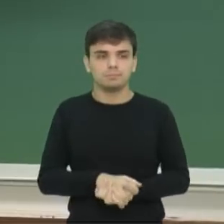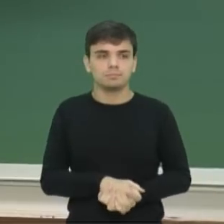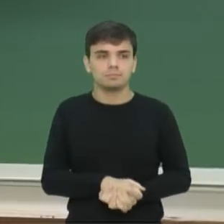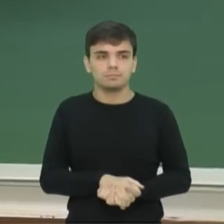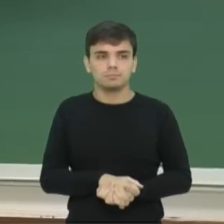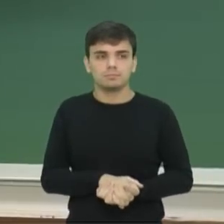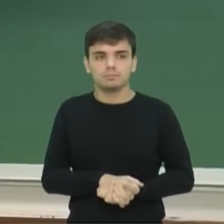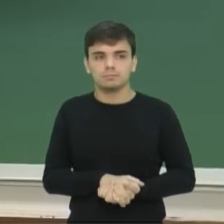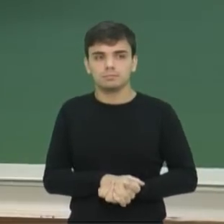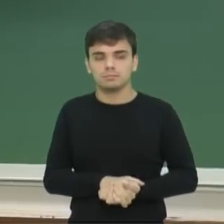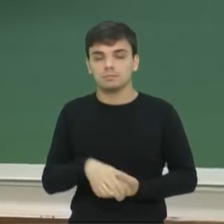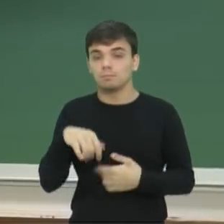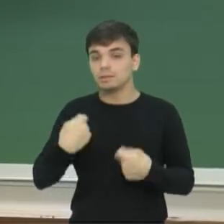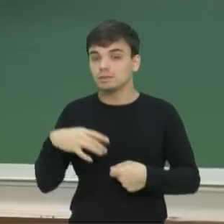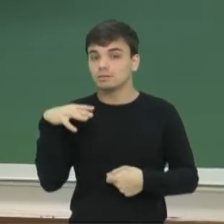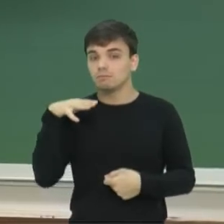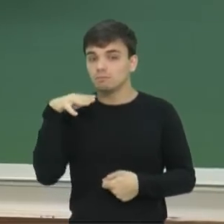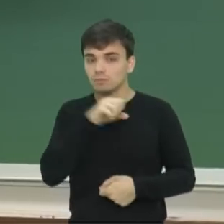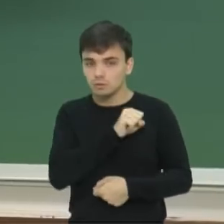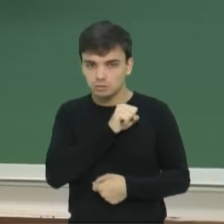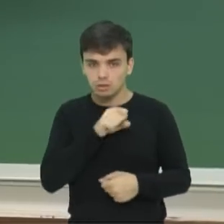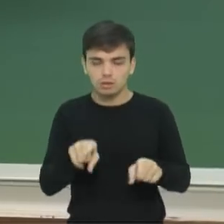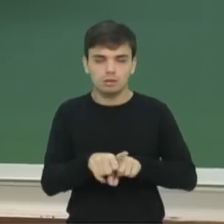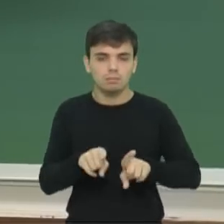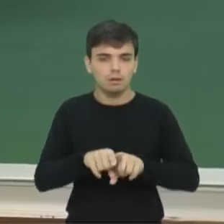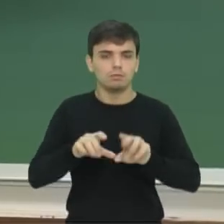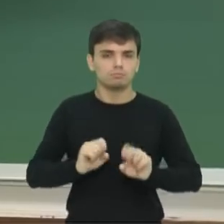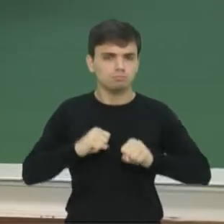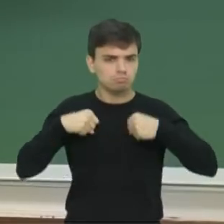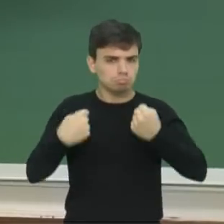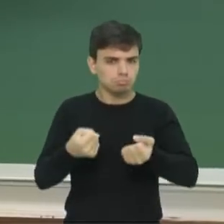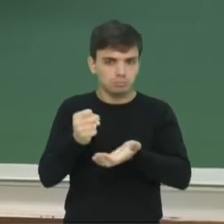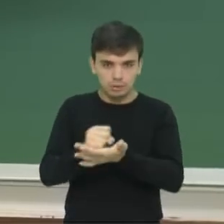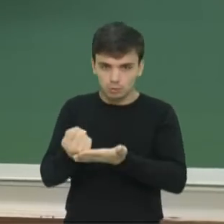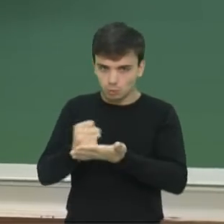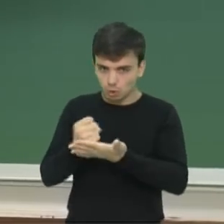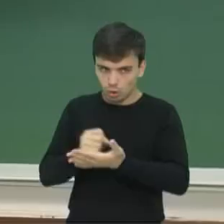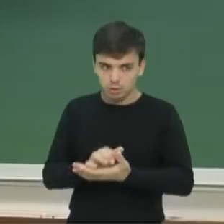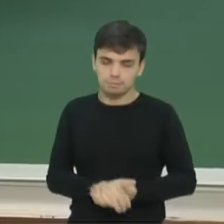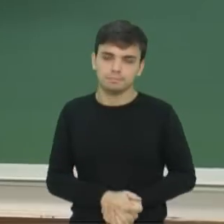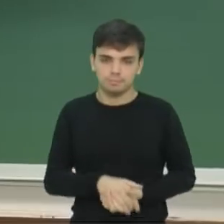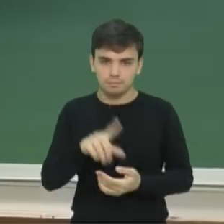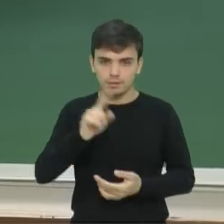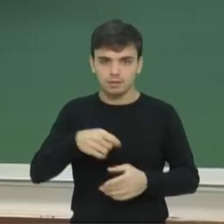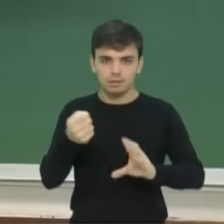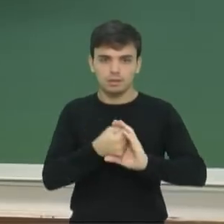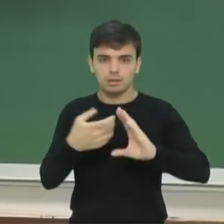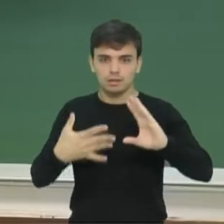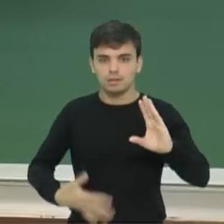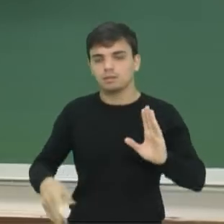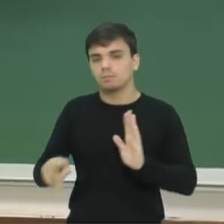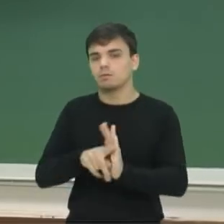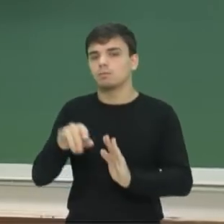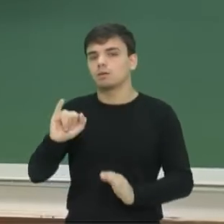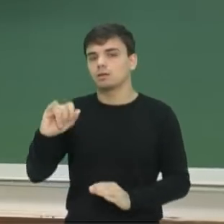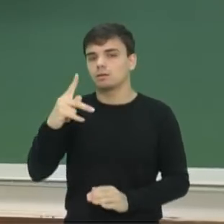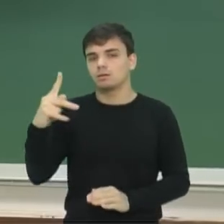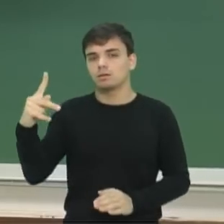golpe tem que ser dado com velocidade, força e controle. Então, esse daqui que caracteriza o ippon. Né? Então, tem que ser